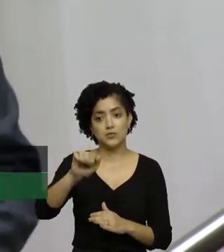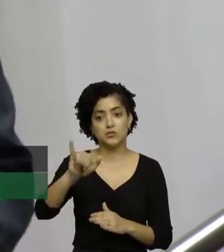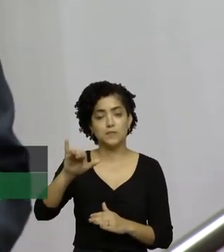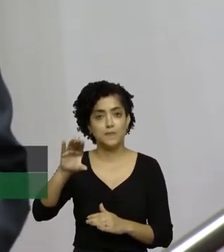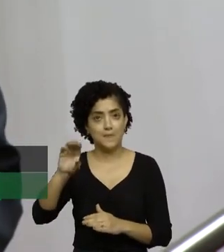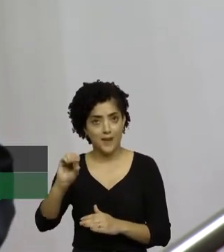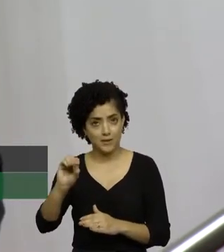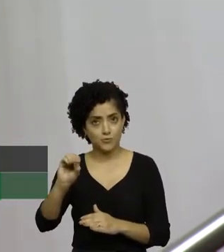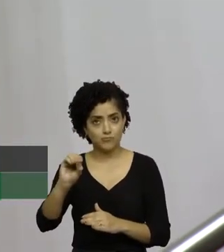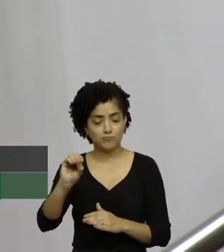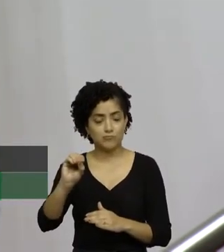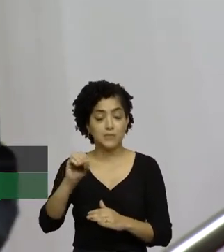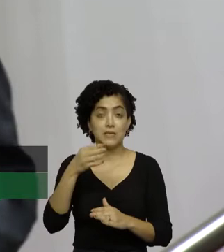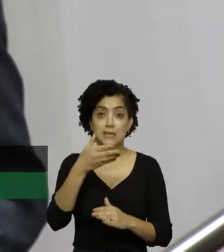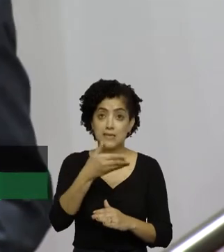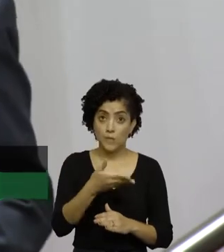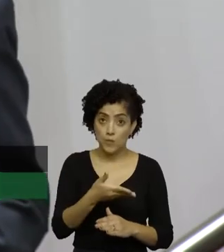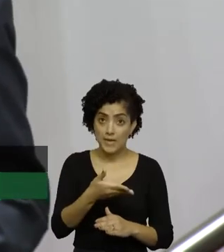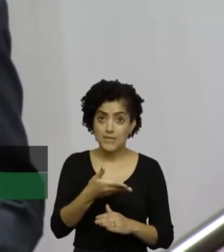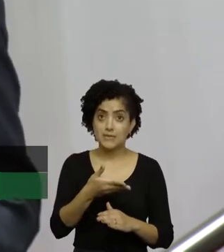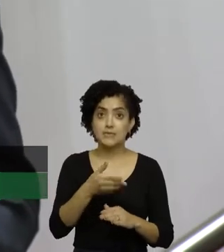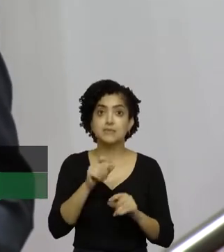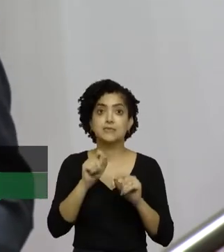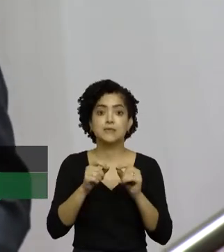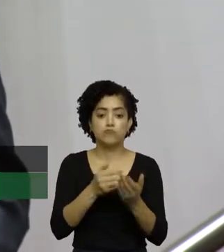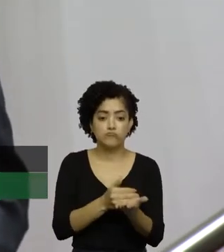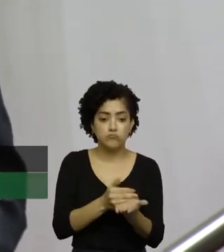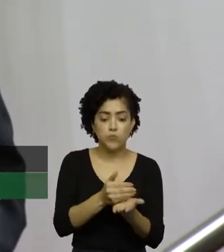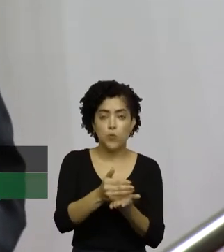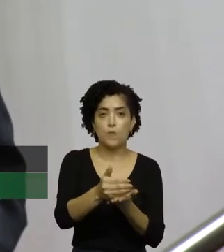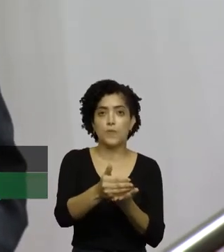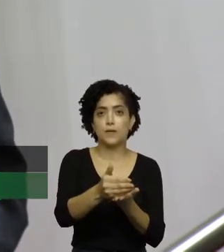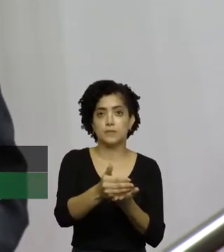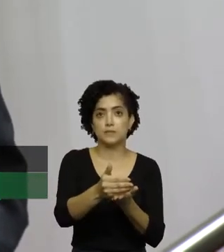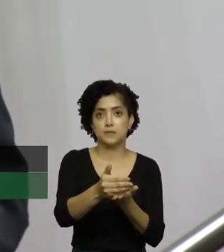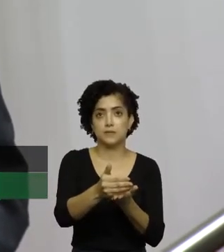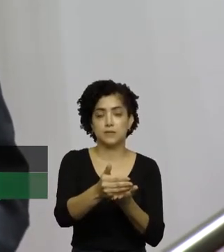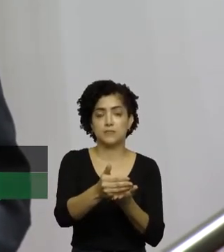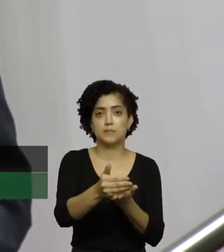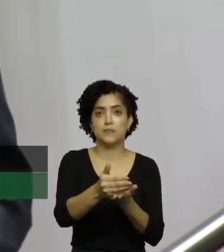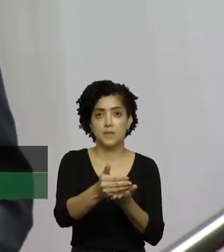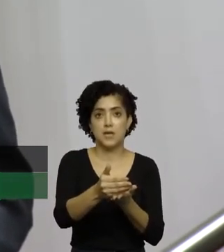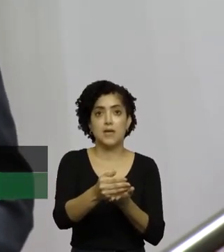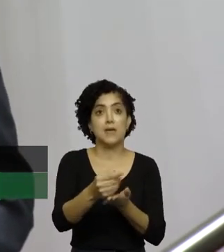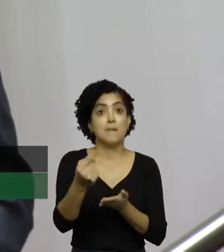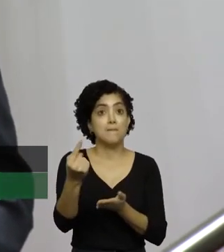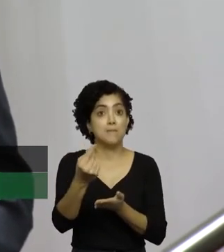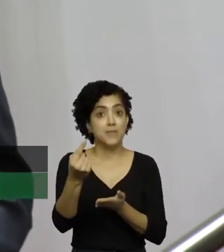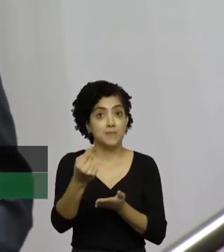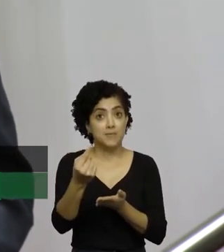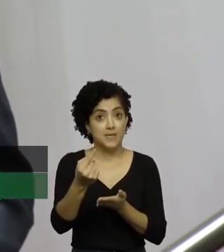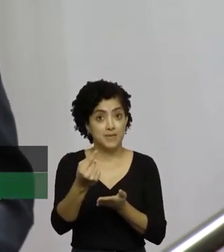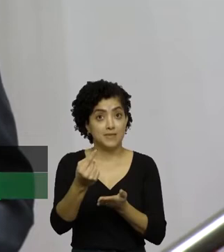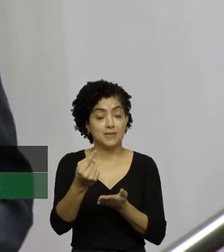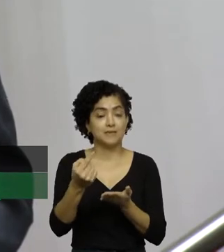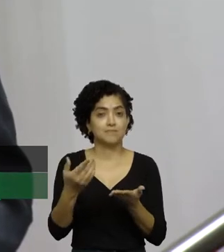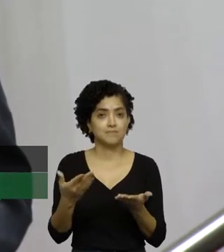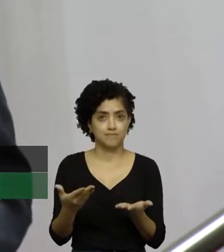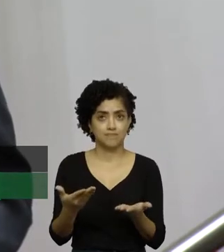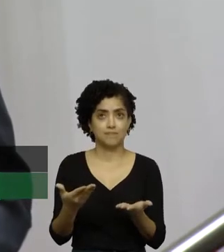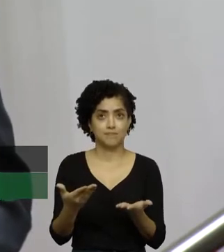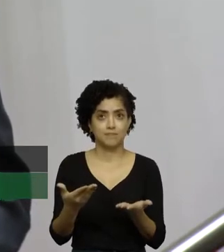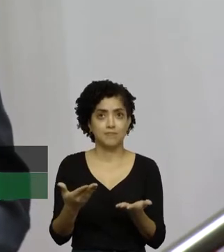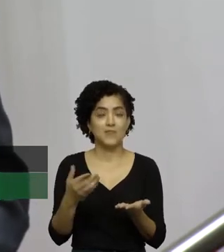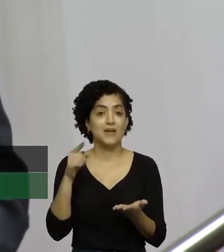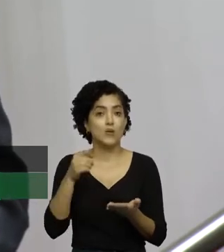O seminário ele tem dado início na sua primeira sessão em Rio